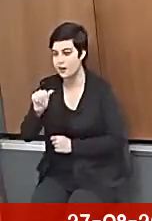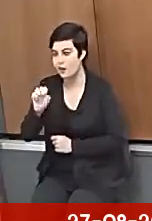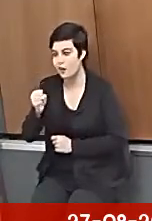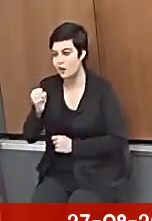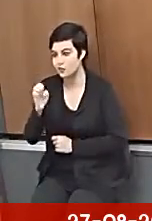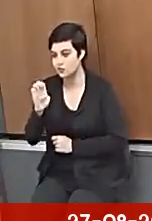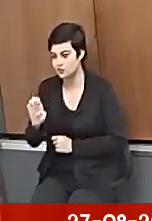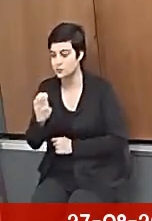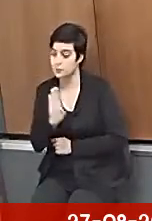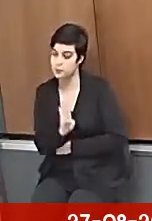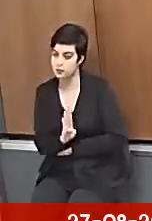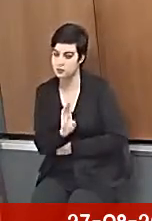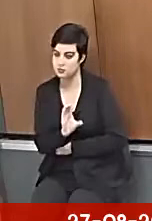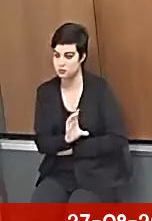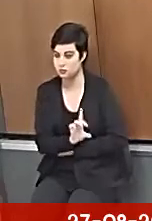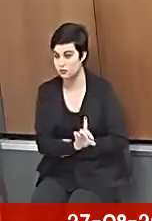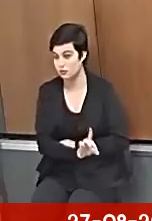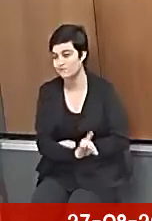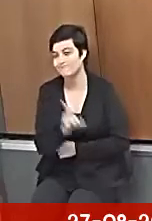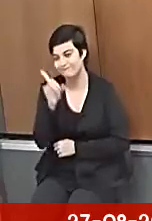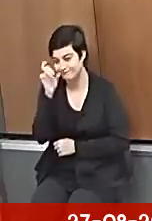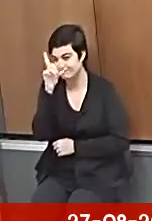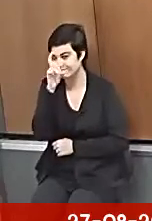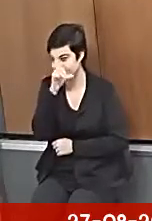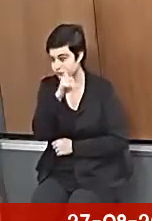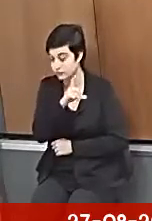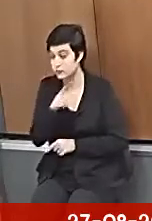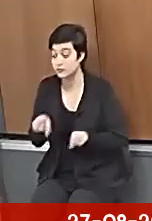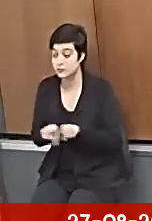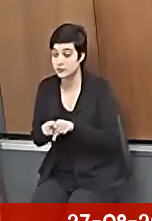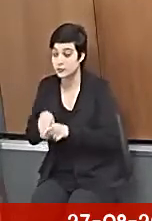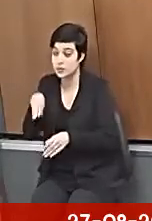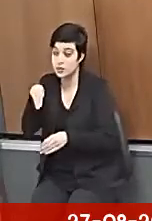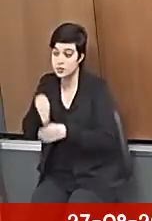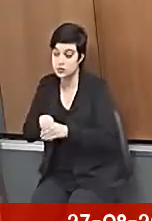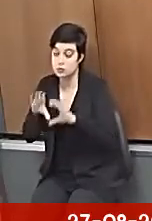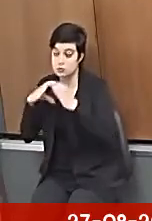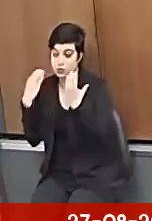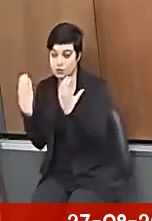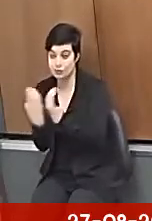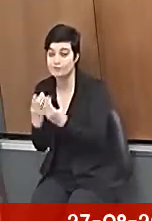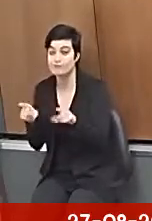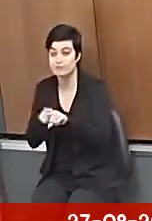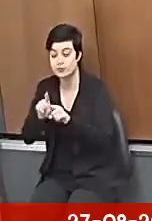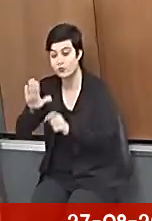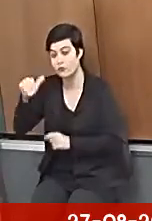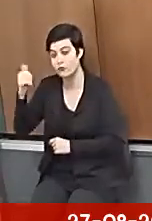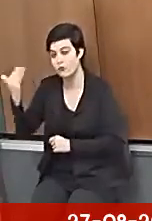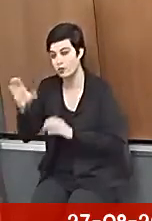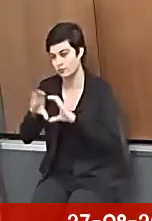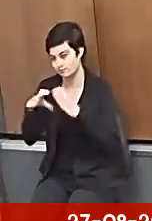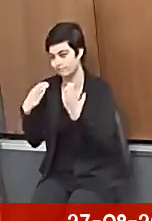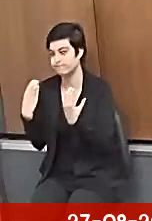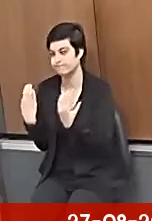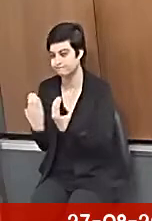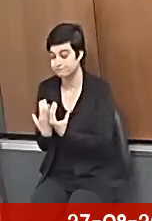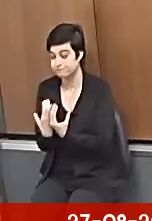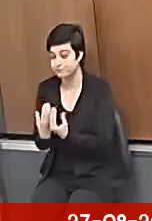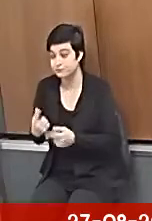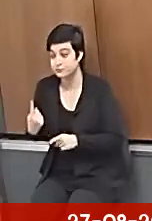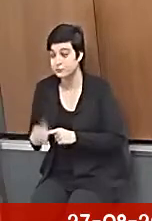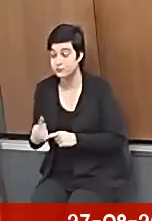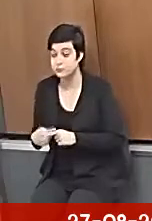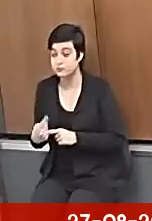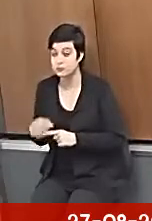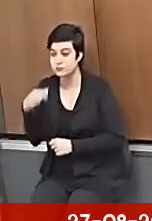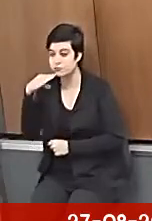tem sido muito difícil e eu vou falar também do acesso não só dentro do mineirão como fora do mineirão porque é o seguinte eu fico